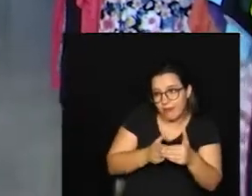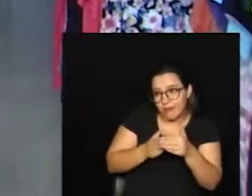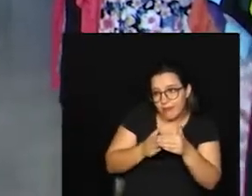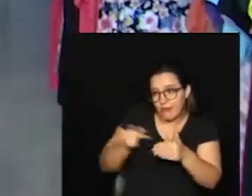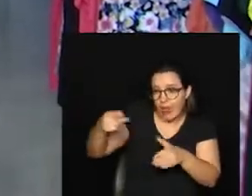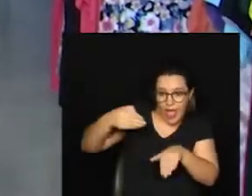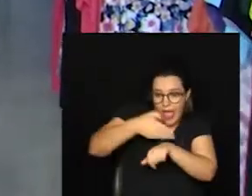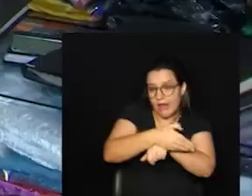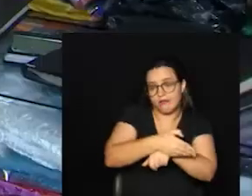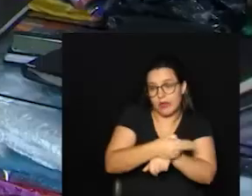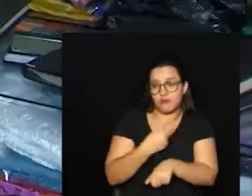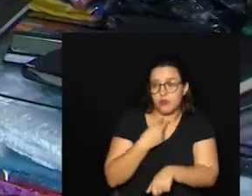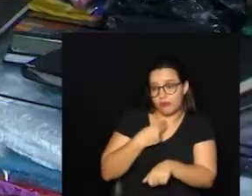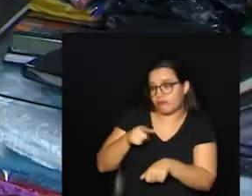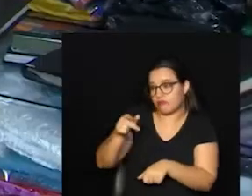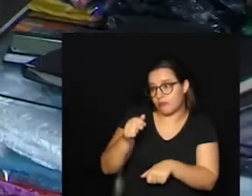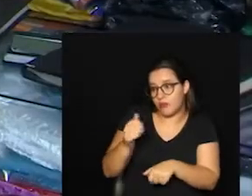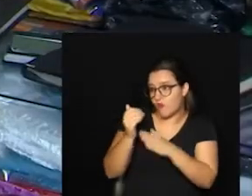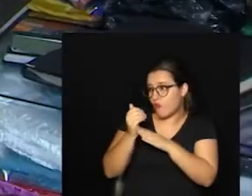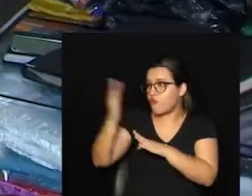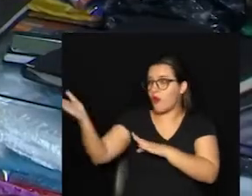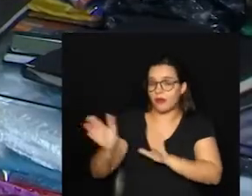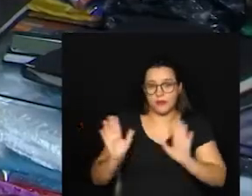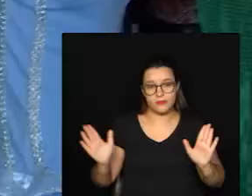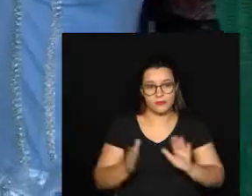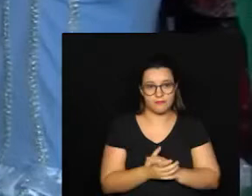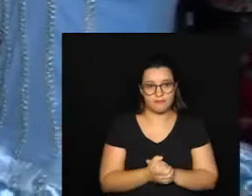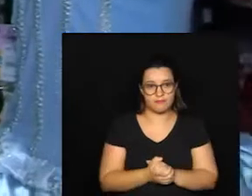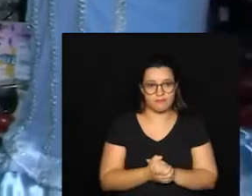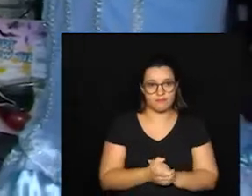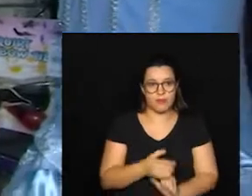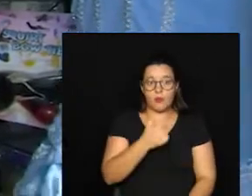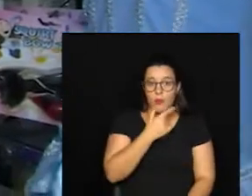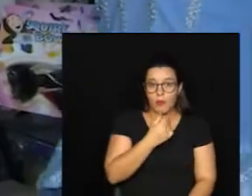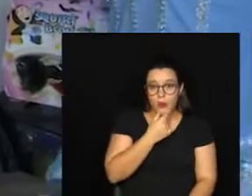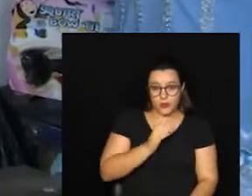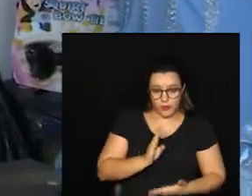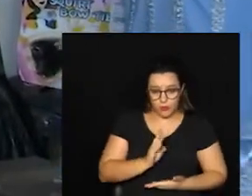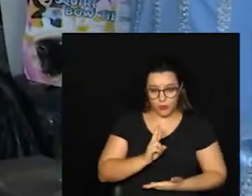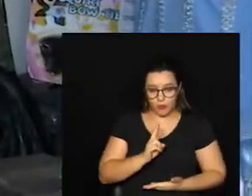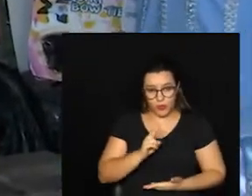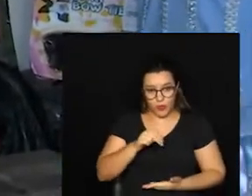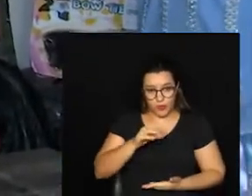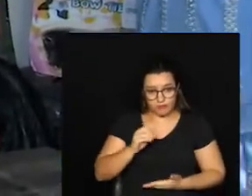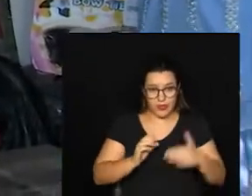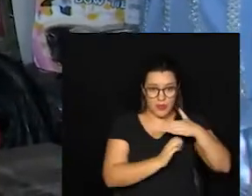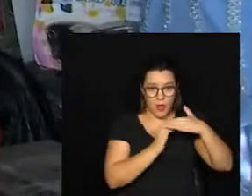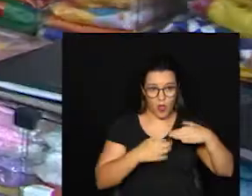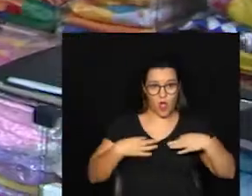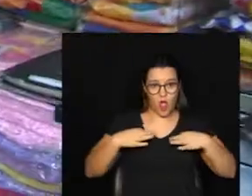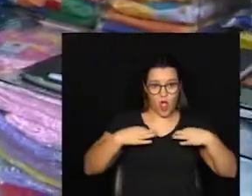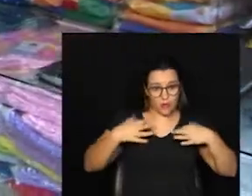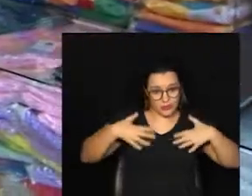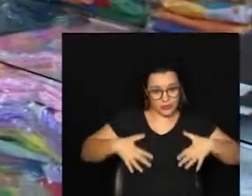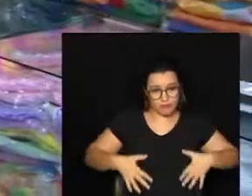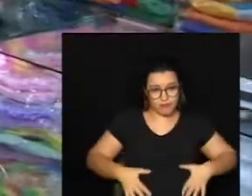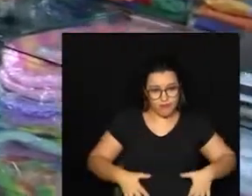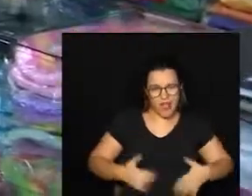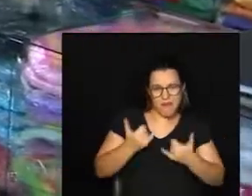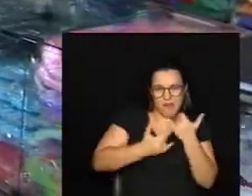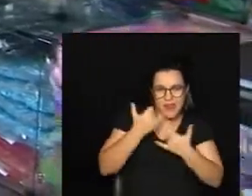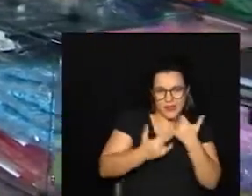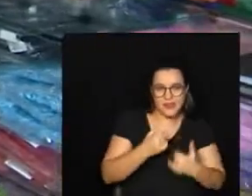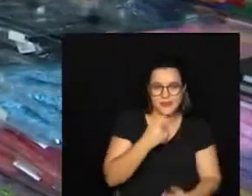que pedir por favor para se retirar. Diferente do Antônio, Bruno, que é empresário e tem uma loja de fantasias no centro de